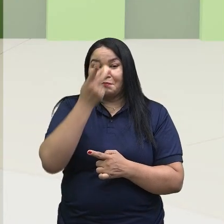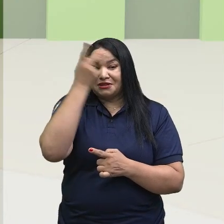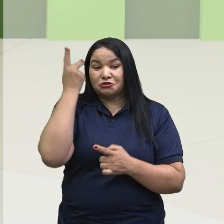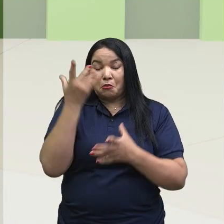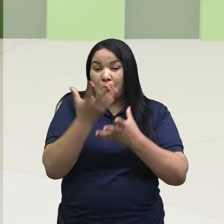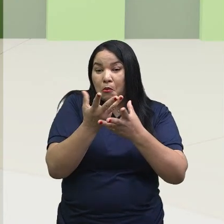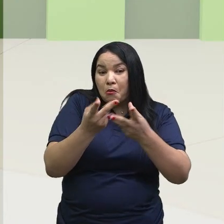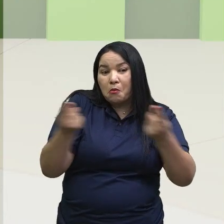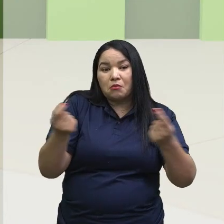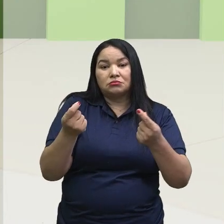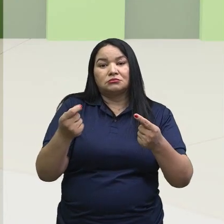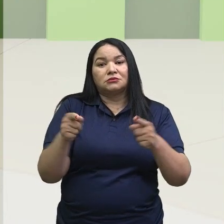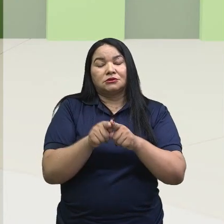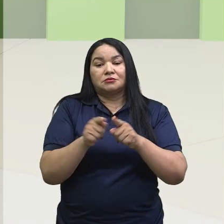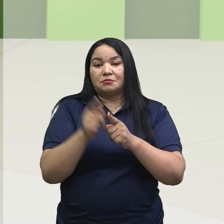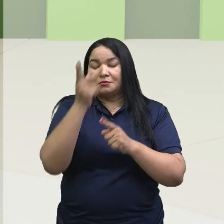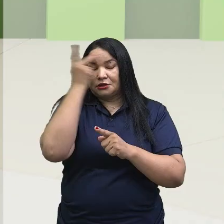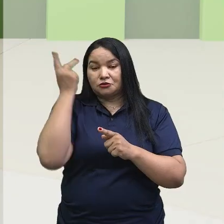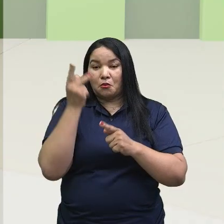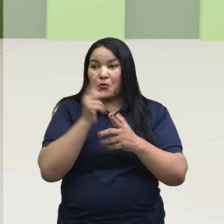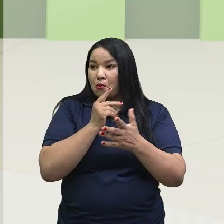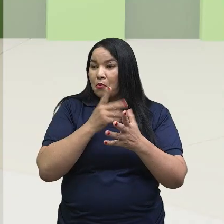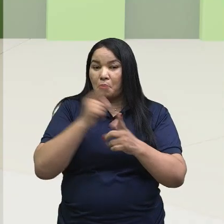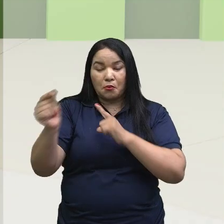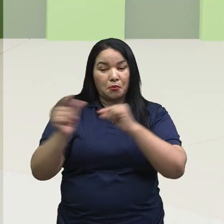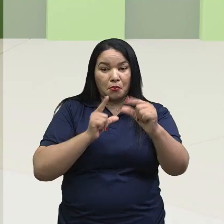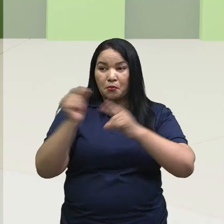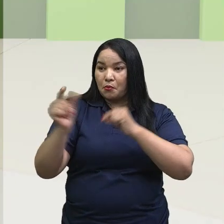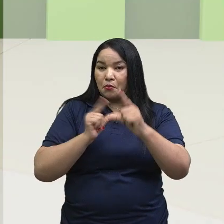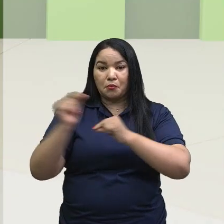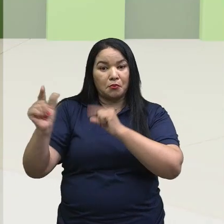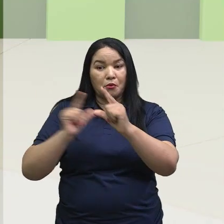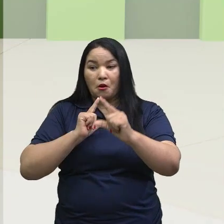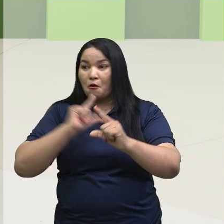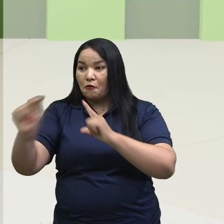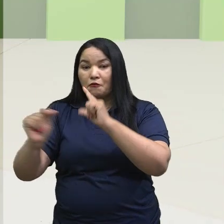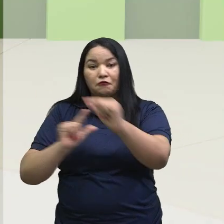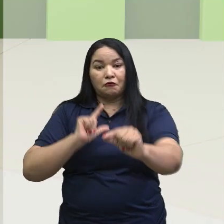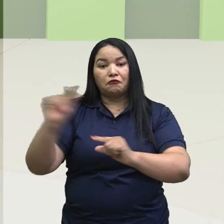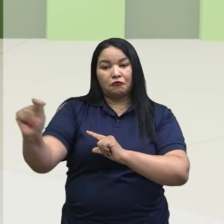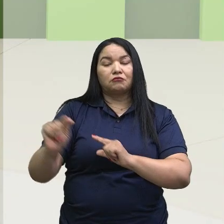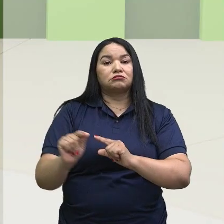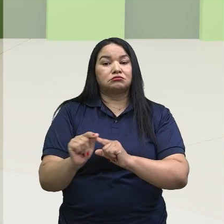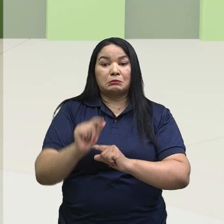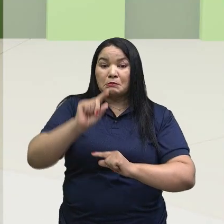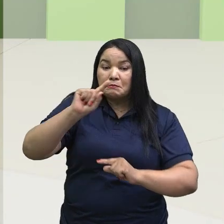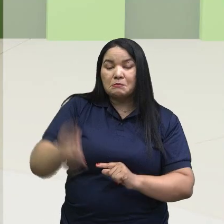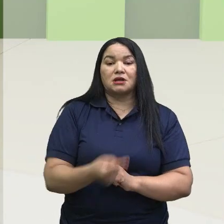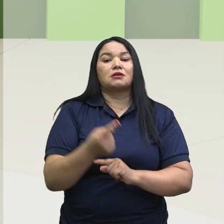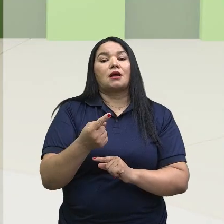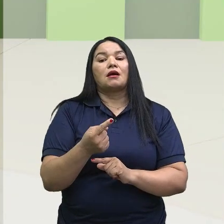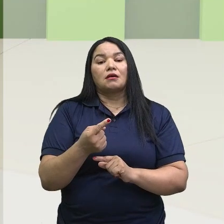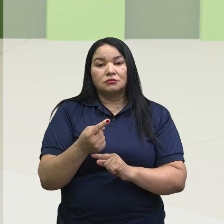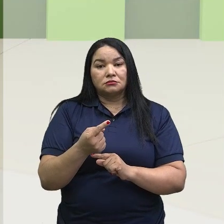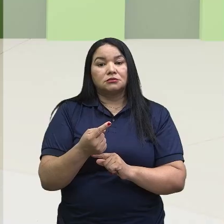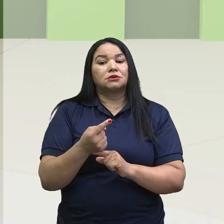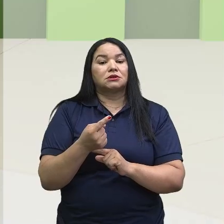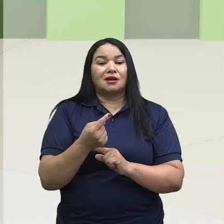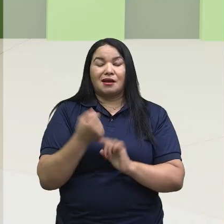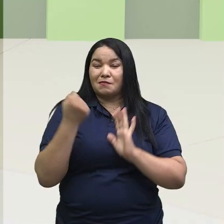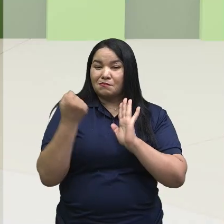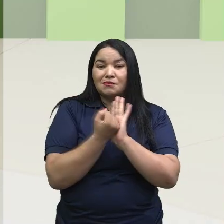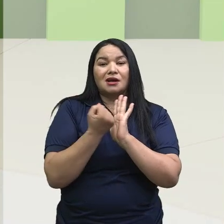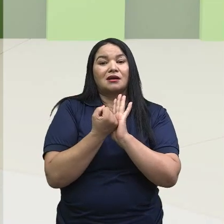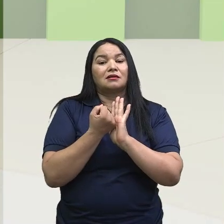a evacuação de centenas de milhares de pessoas, marcando profundamente a história